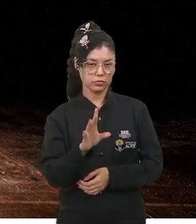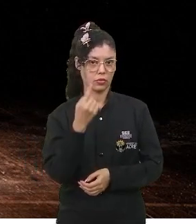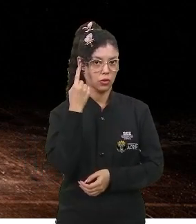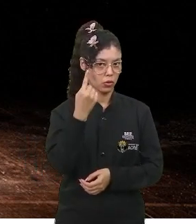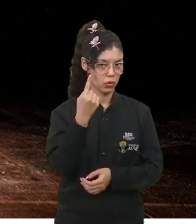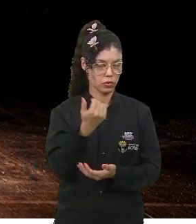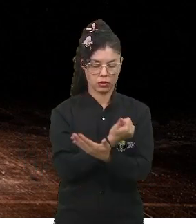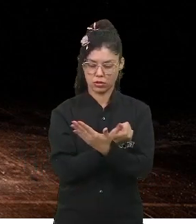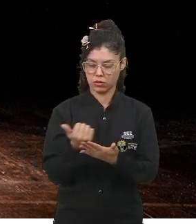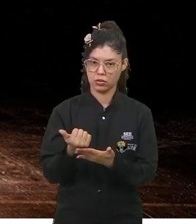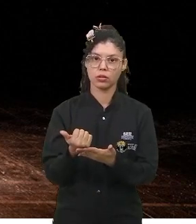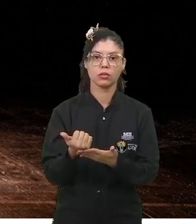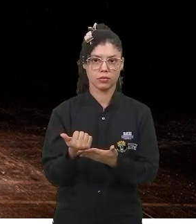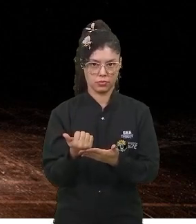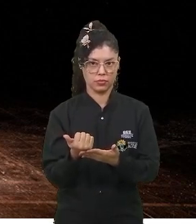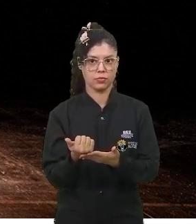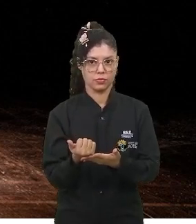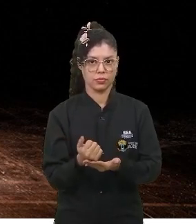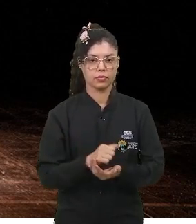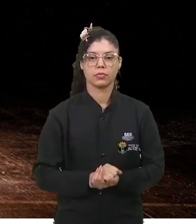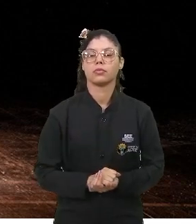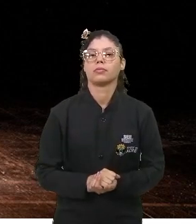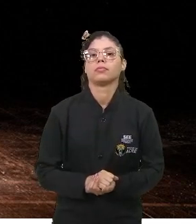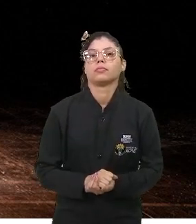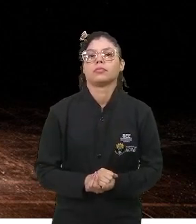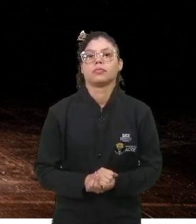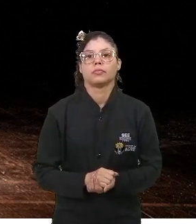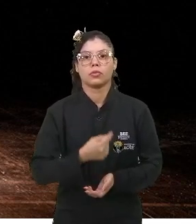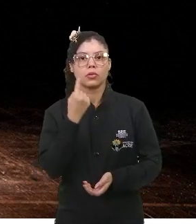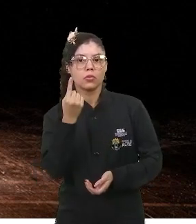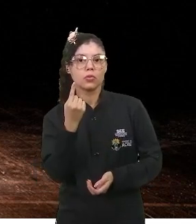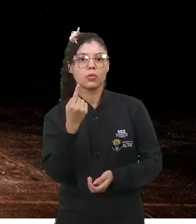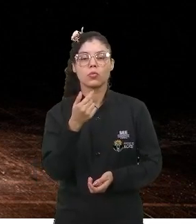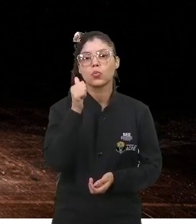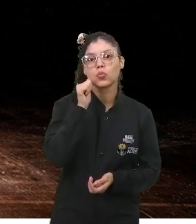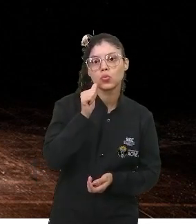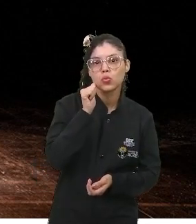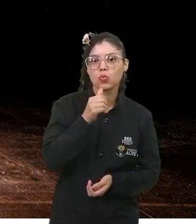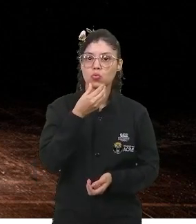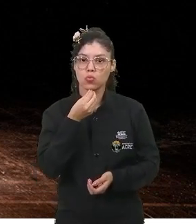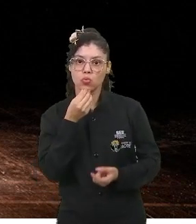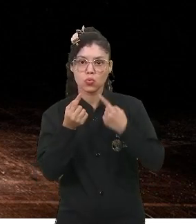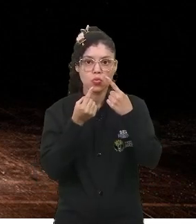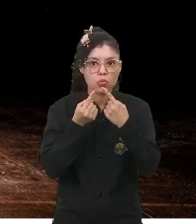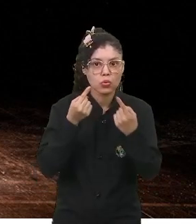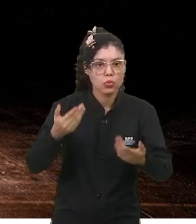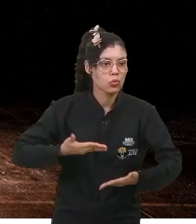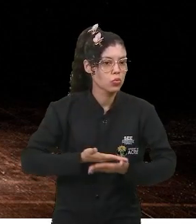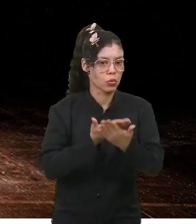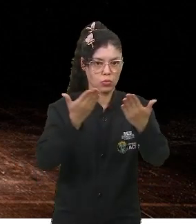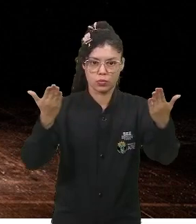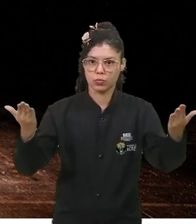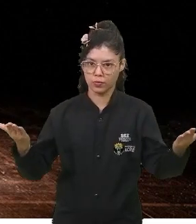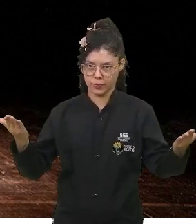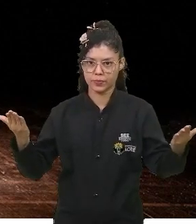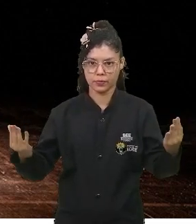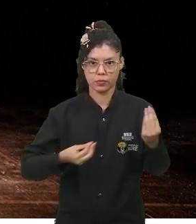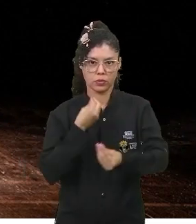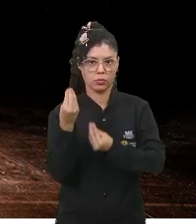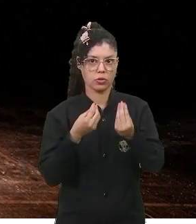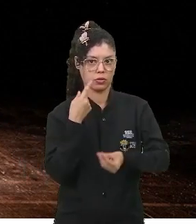um ator em cena, certo? Um ator ou uma atriz conversa com o público, como se